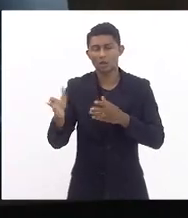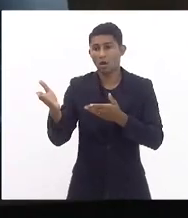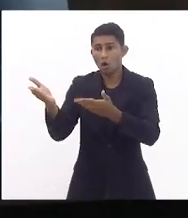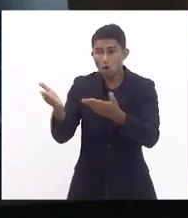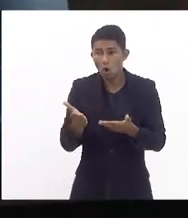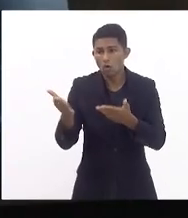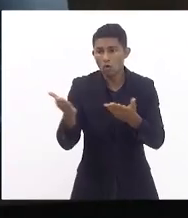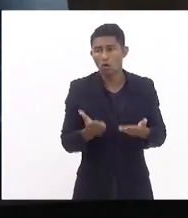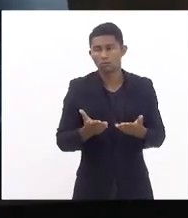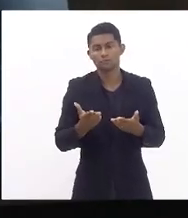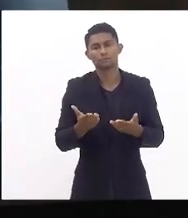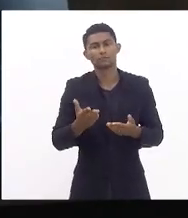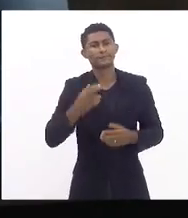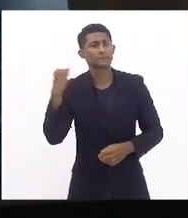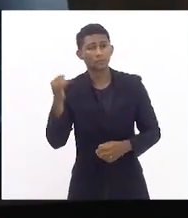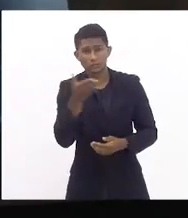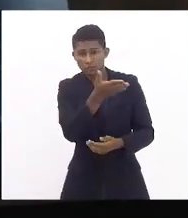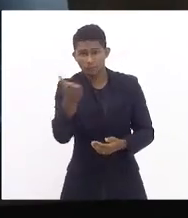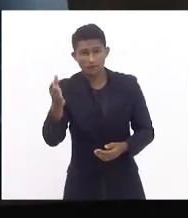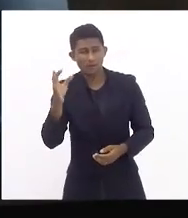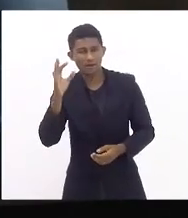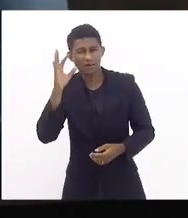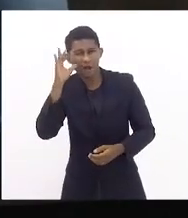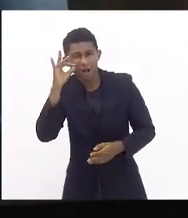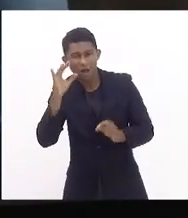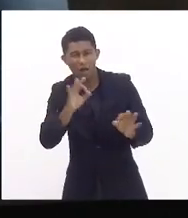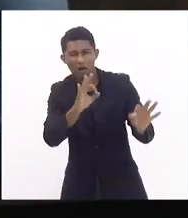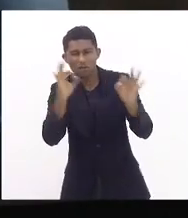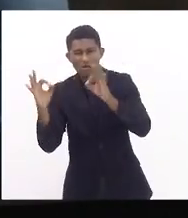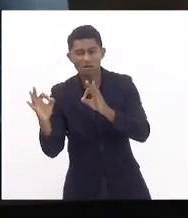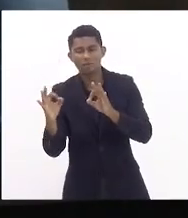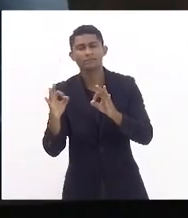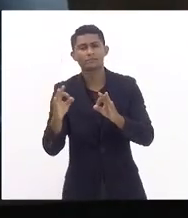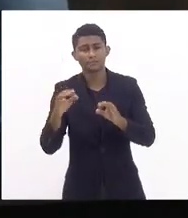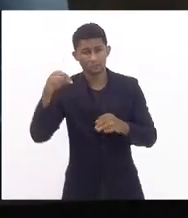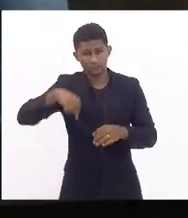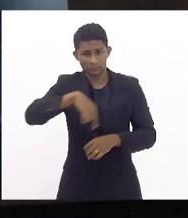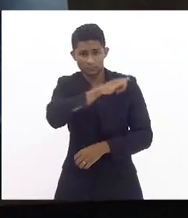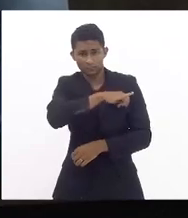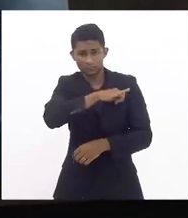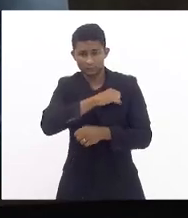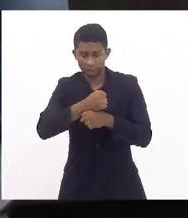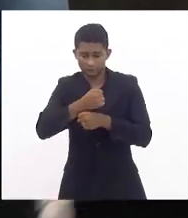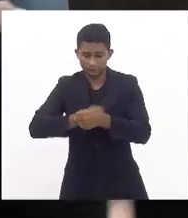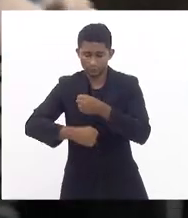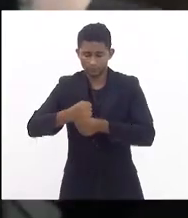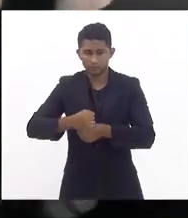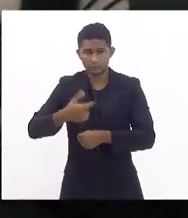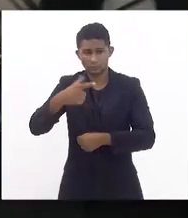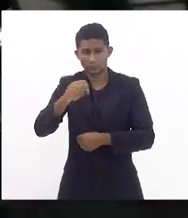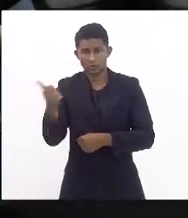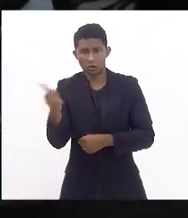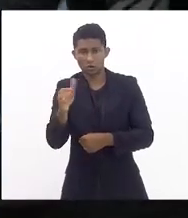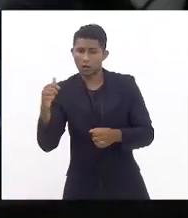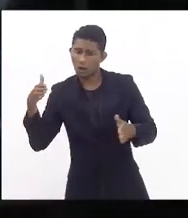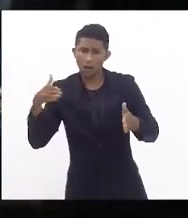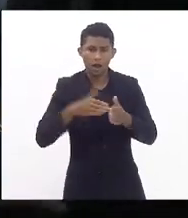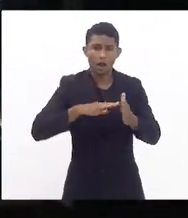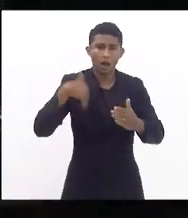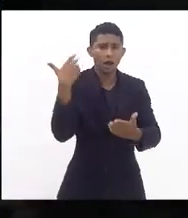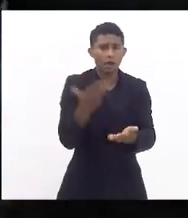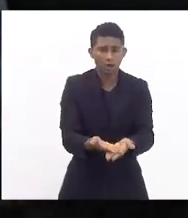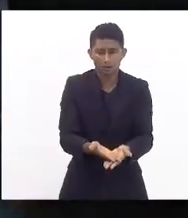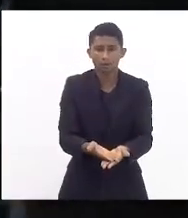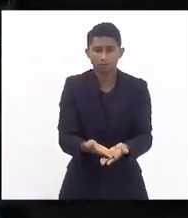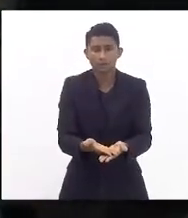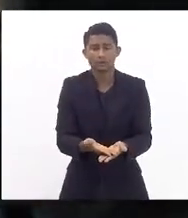está nos assistindo saiba que o Estado do Rio de Janeiro, de 2011 para cá, deixou de ter 90 mil professores